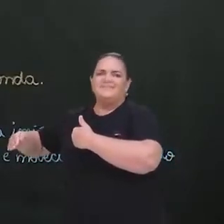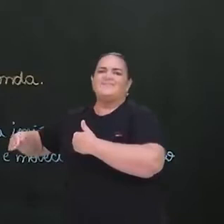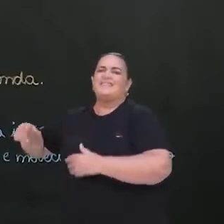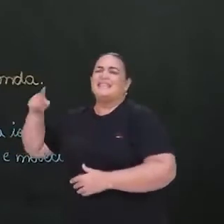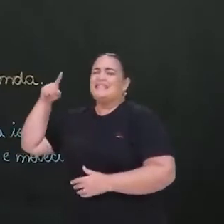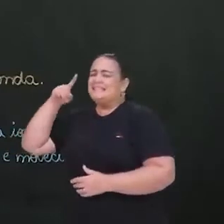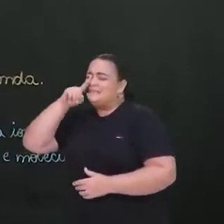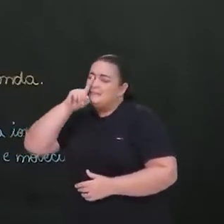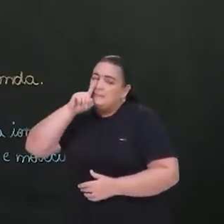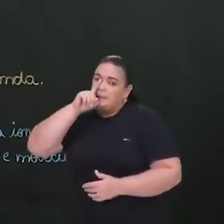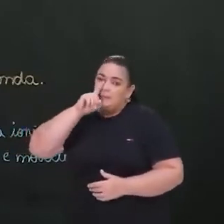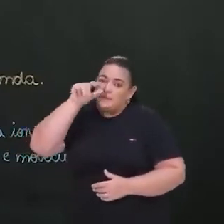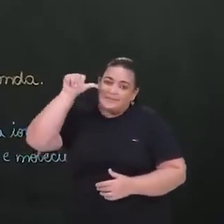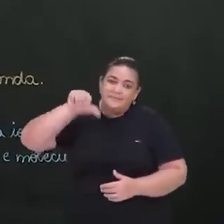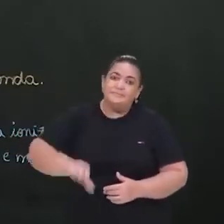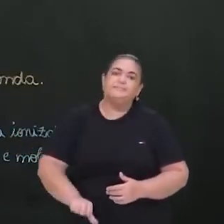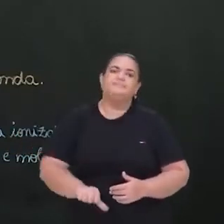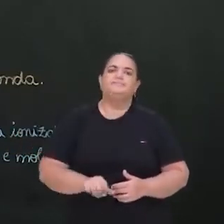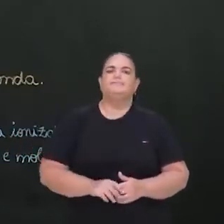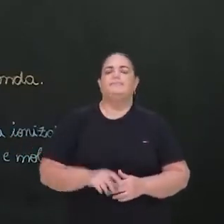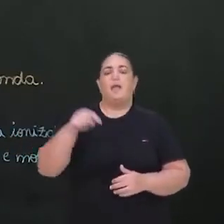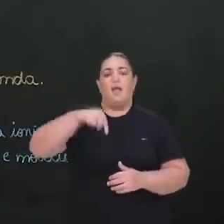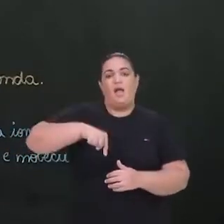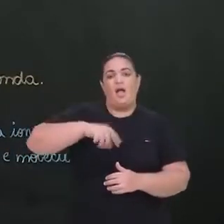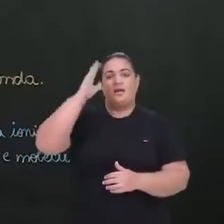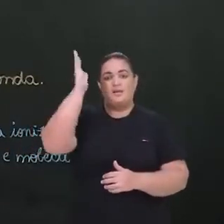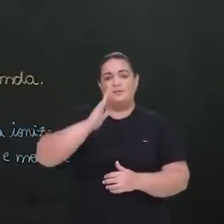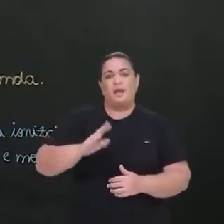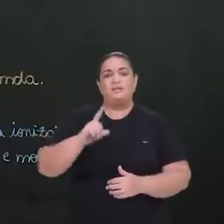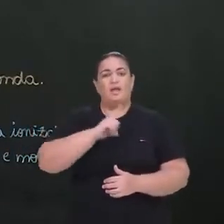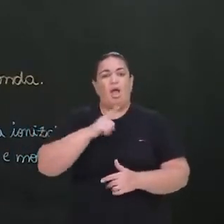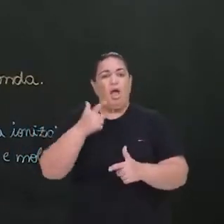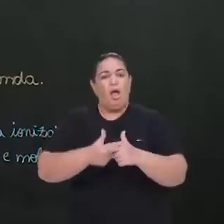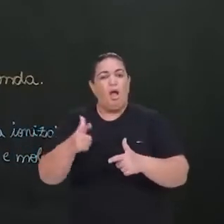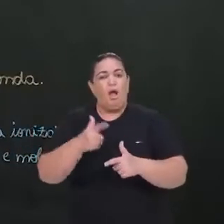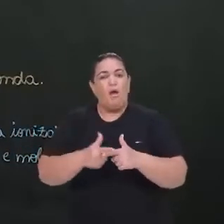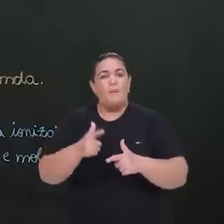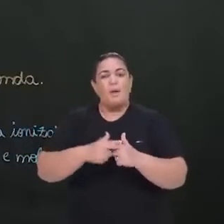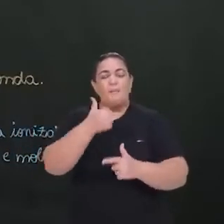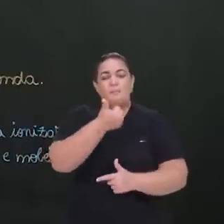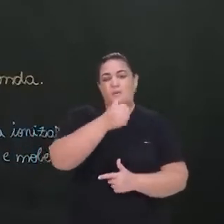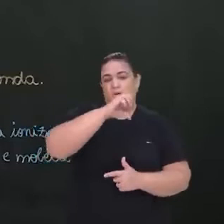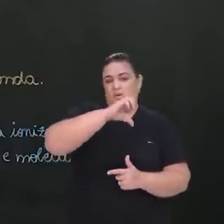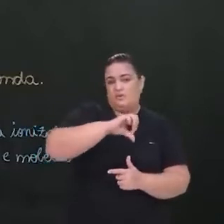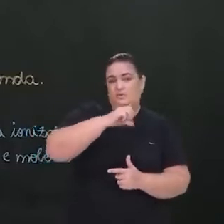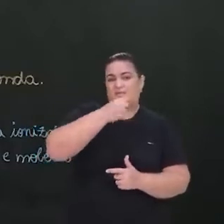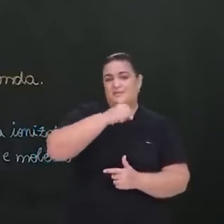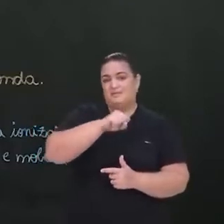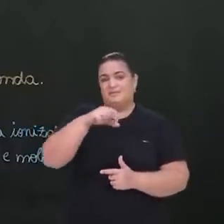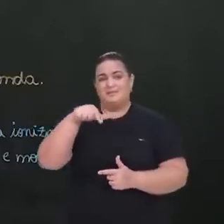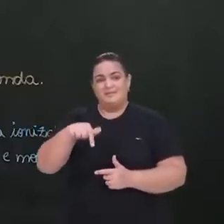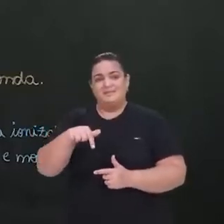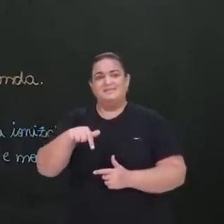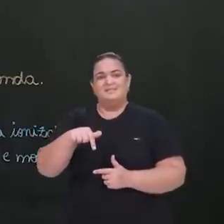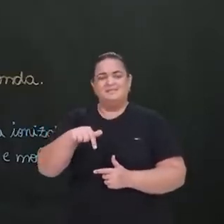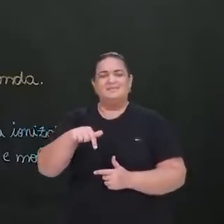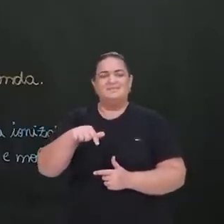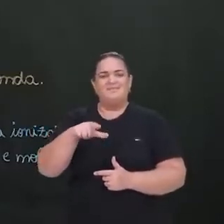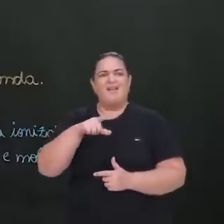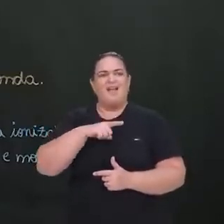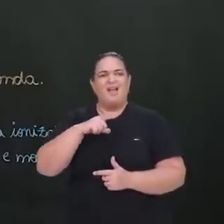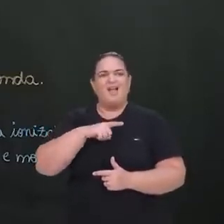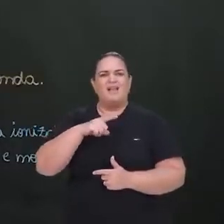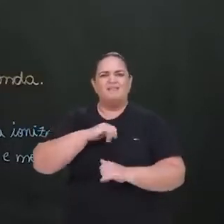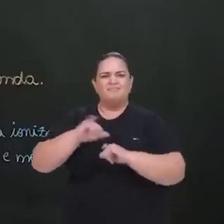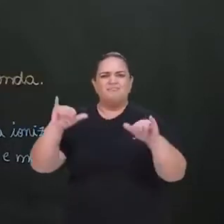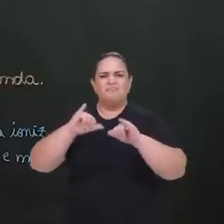perigosa. No Brasil, tivemos um grande acidente com radiação em 1987, que deixa as marcas lá em